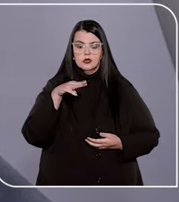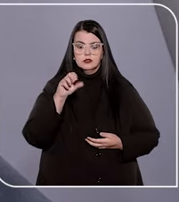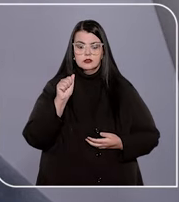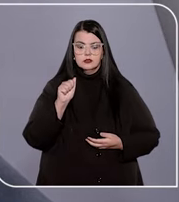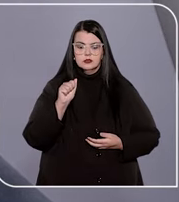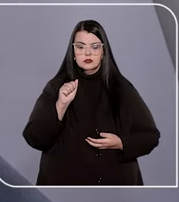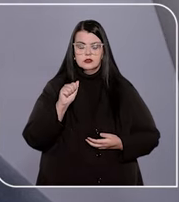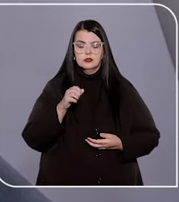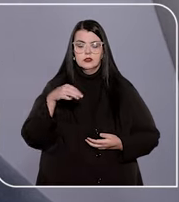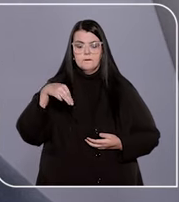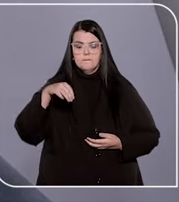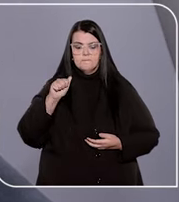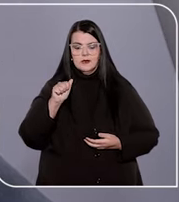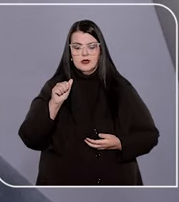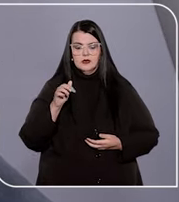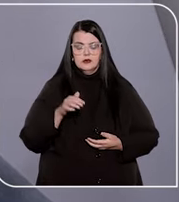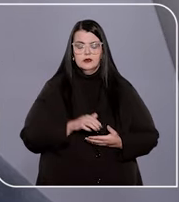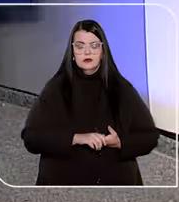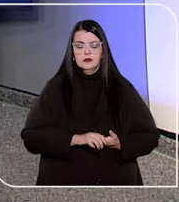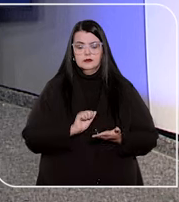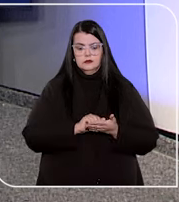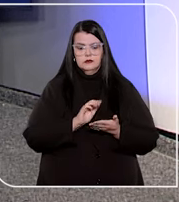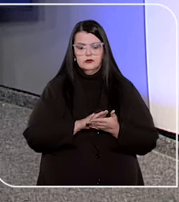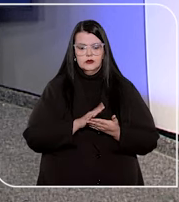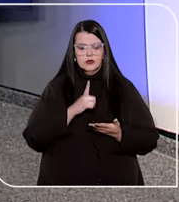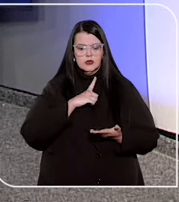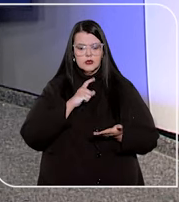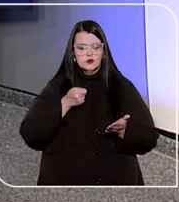a imposição de multa?